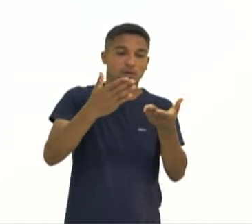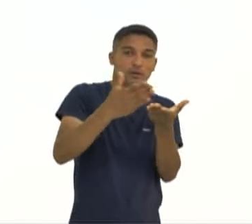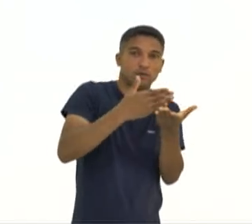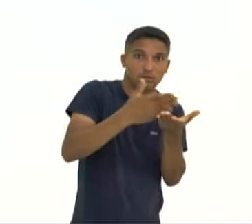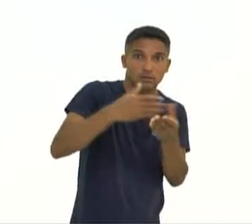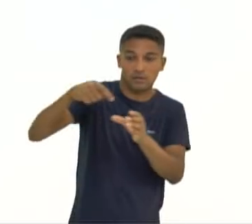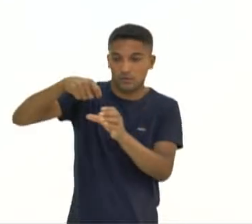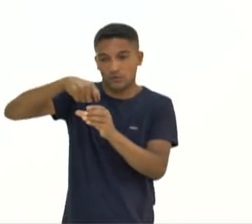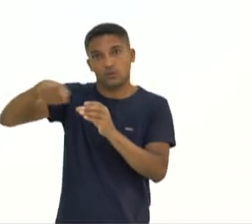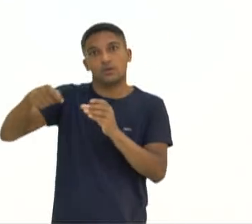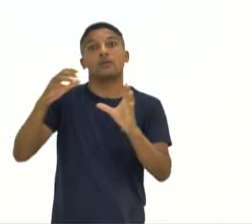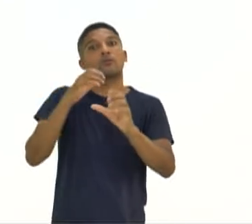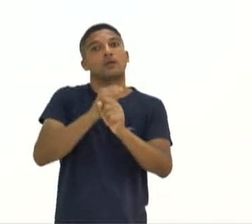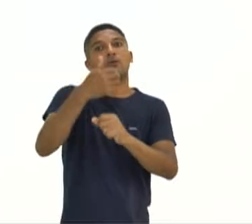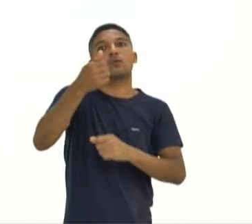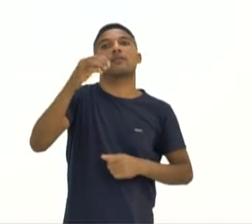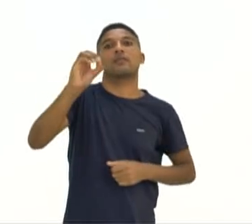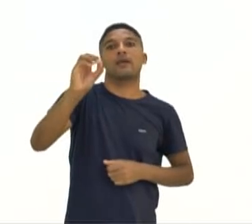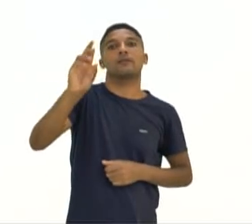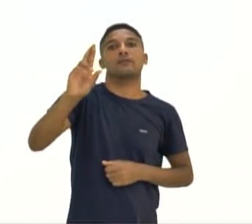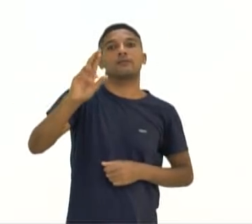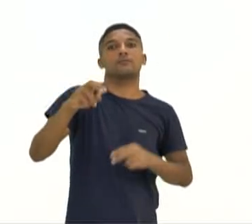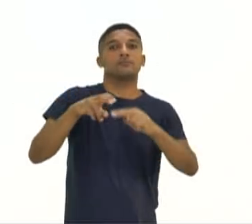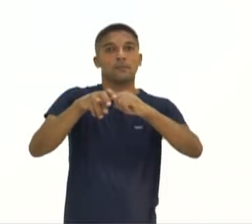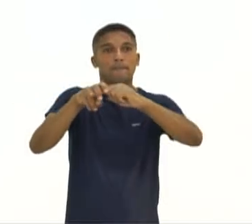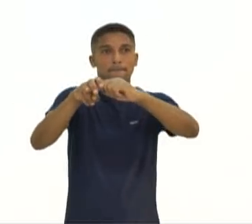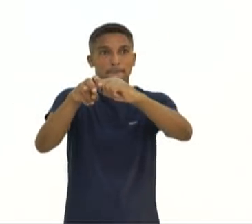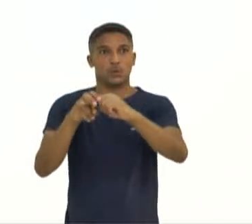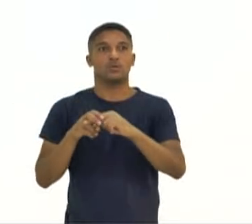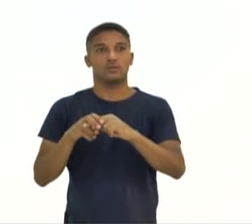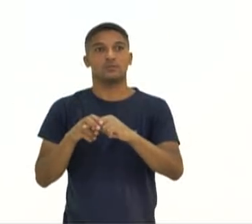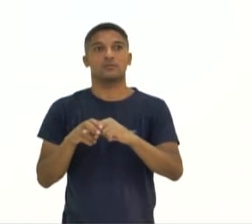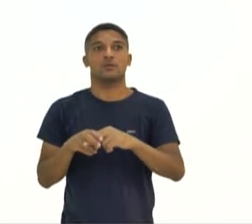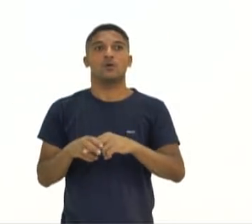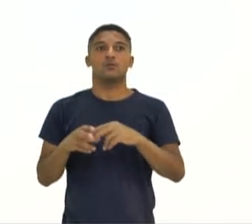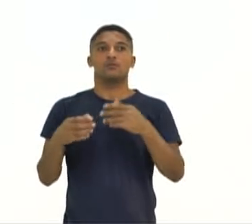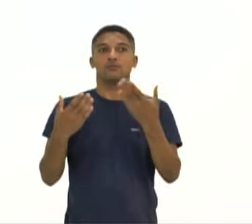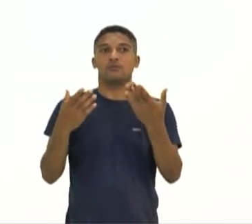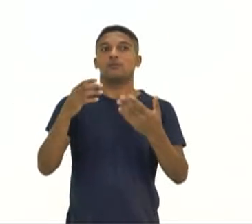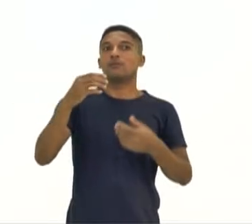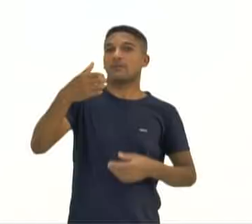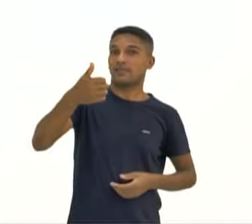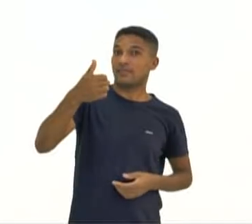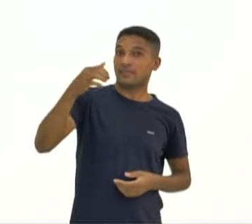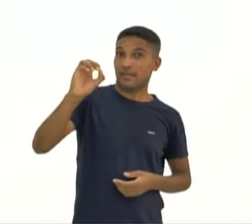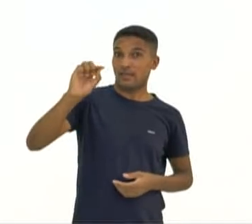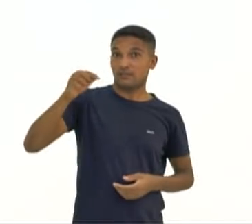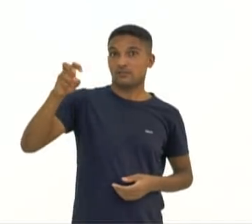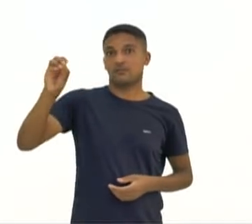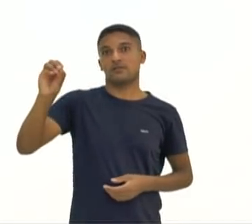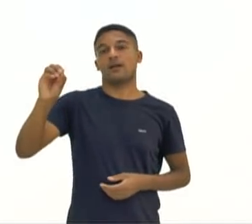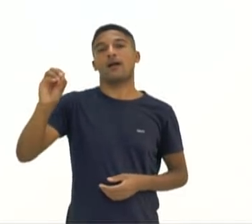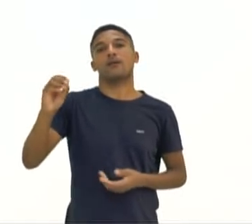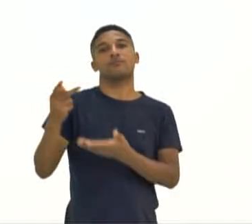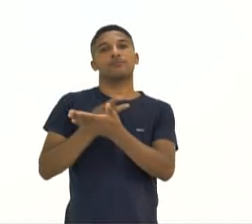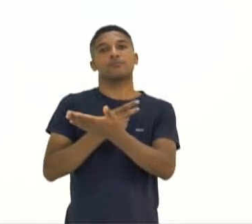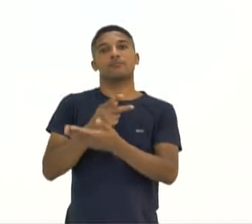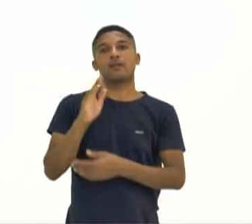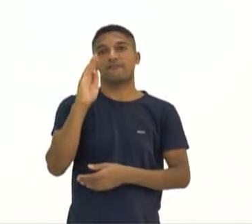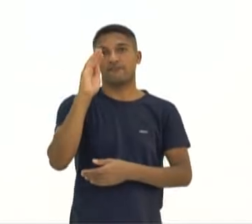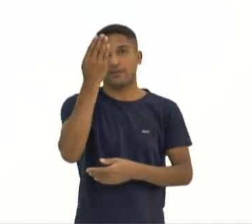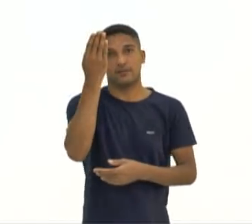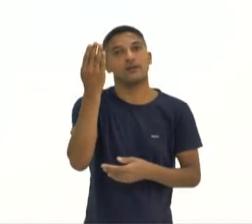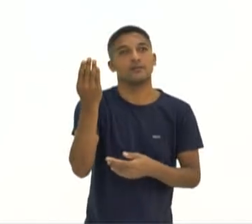isso acontecer. Essa seria uma afirmação falsa, pois a soma do preço do estojo com o caderno